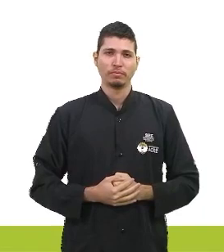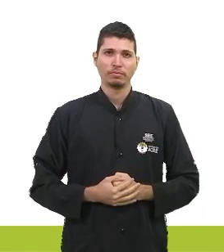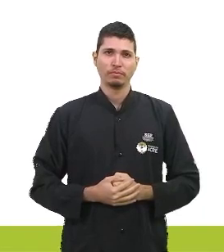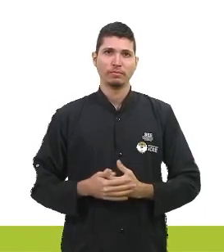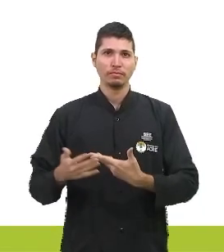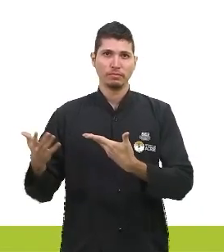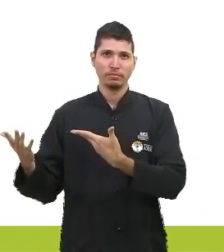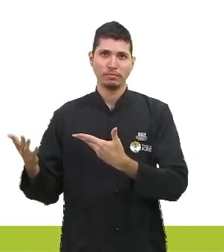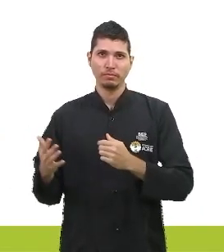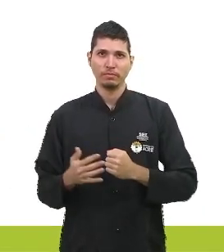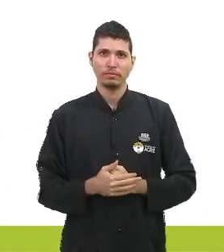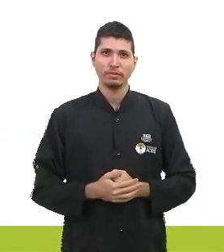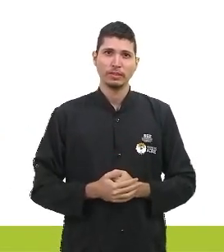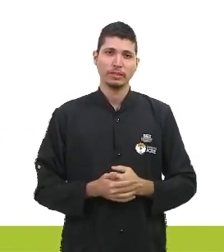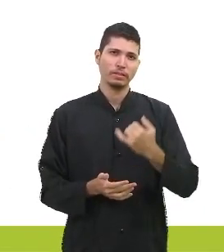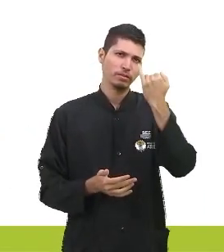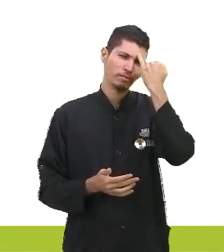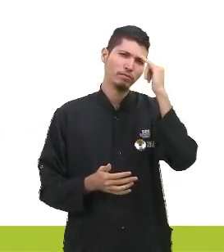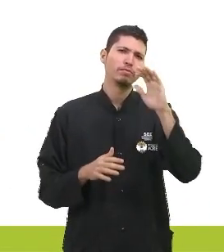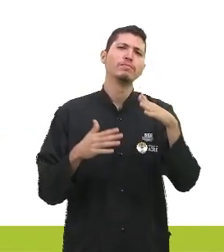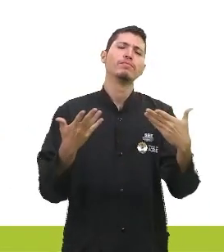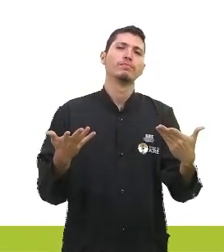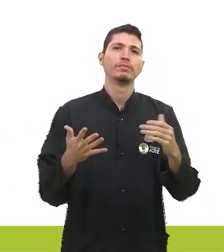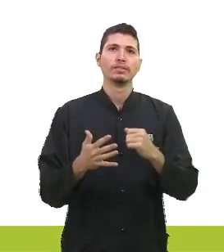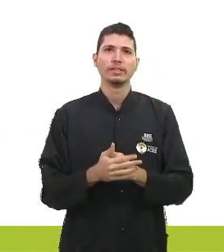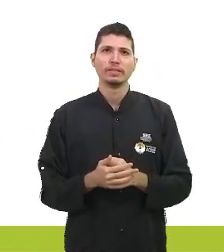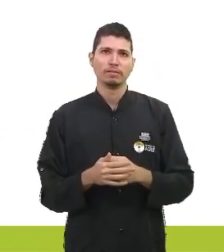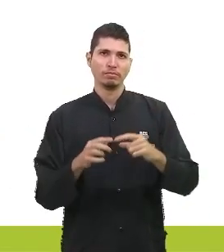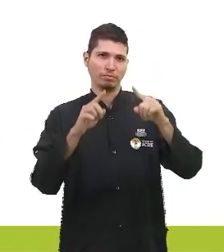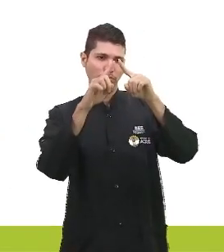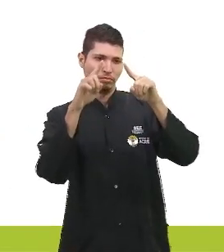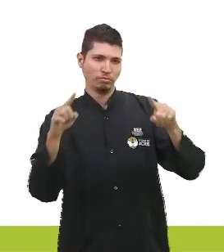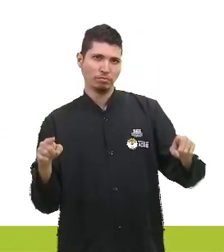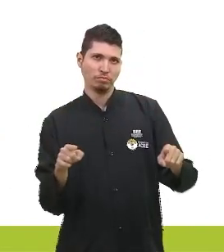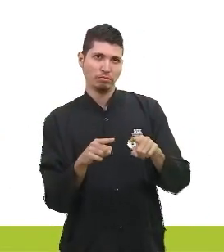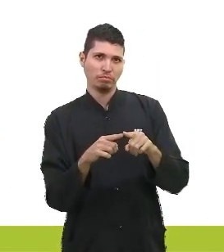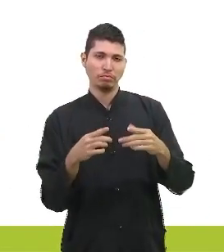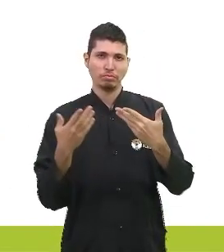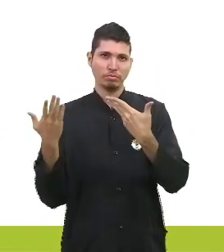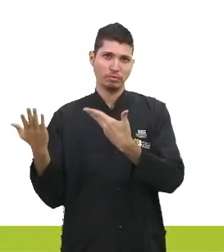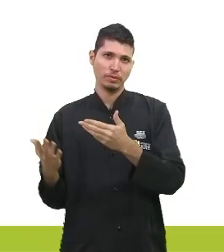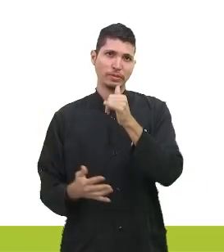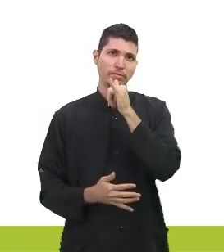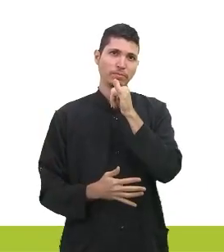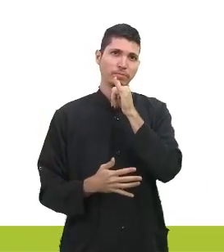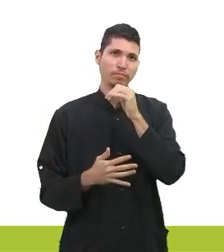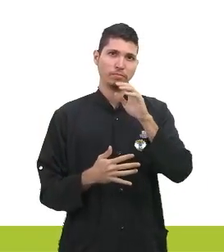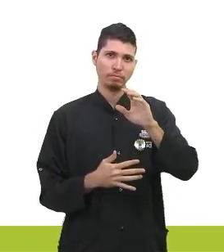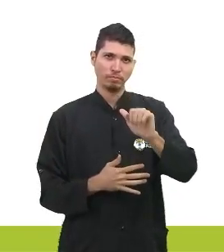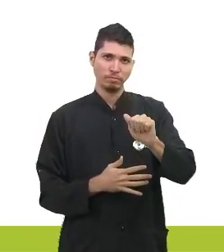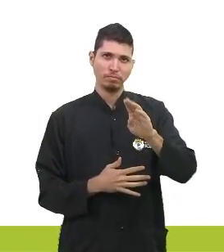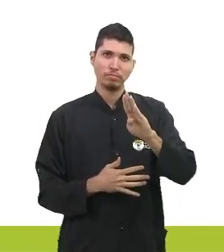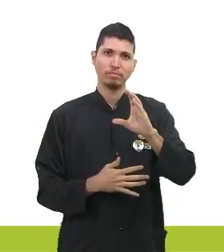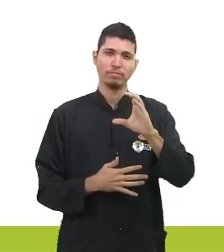Então, a ideia é o seguinte: suponha que você tem um triângulo qualquer, como aqui nesse triângulo ABC.